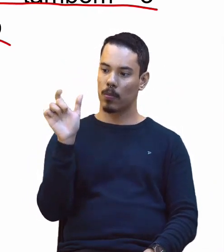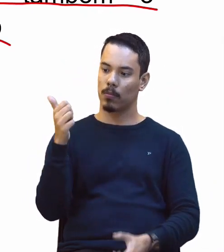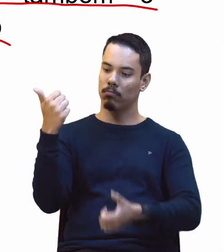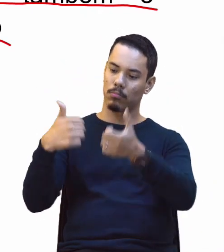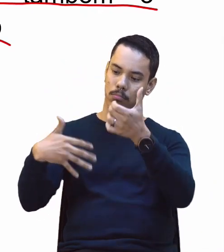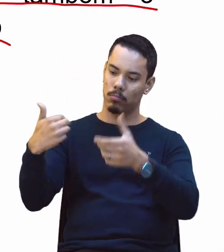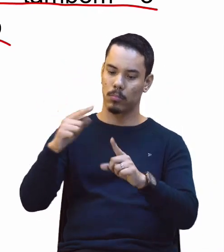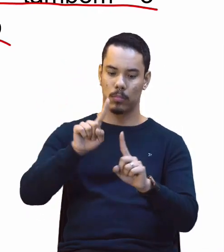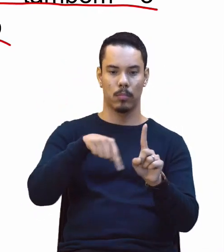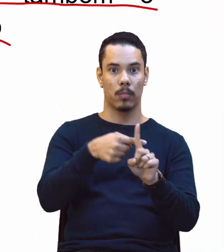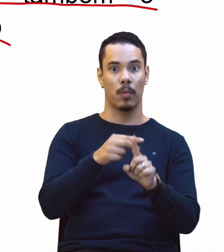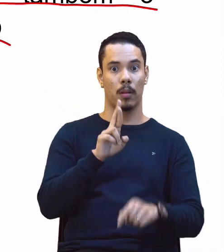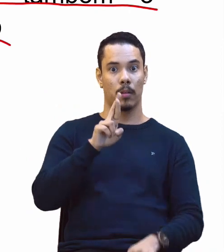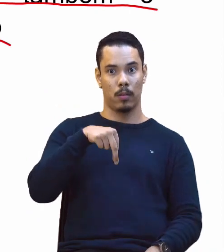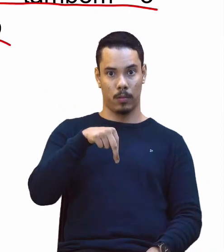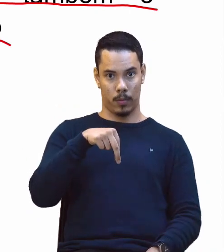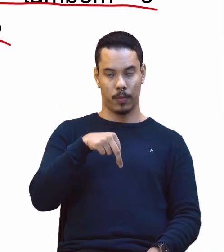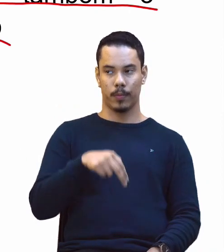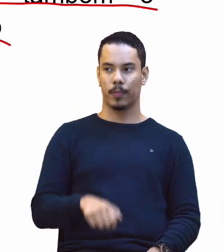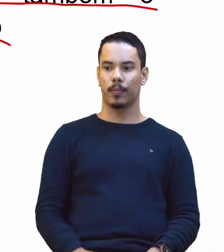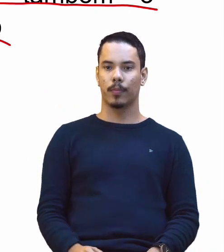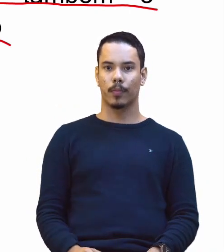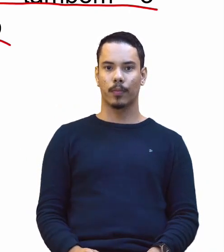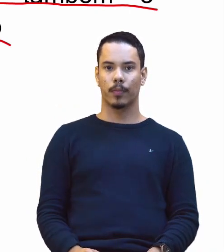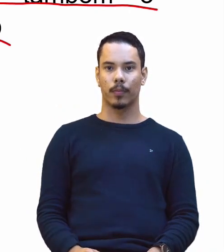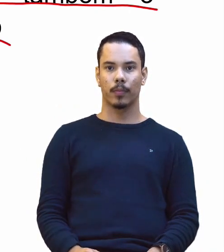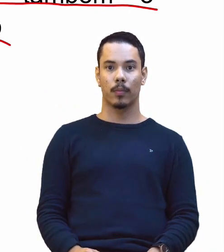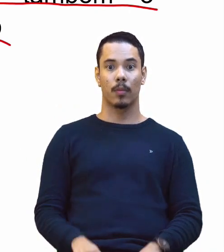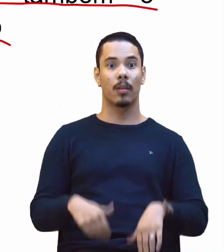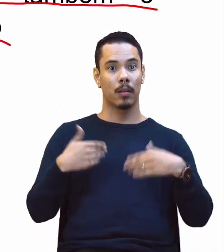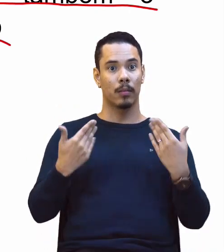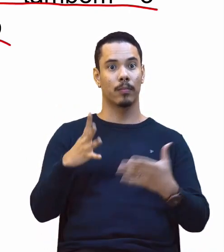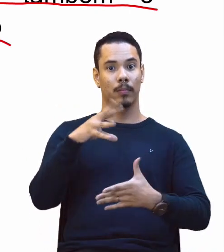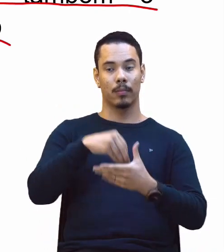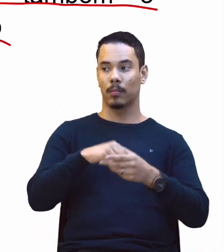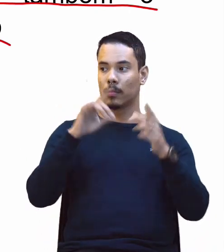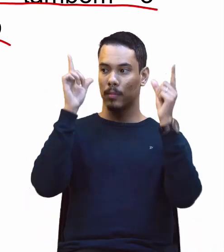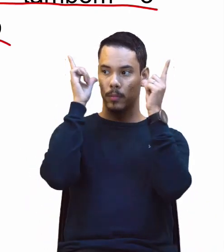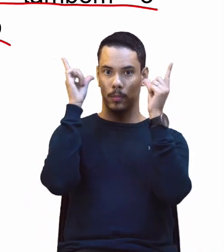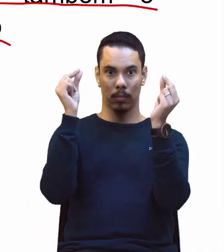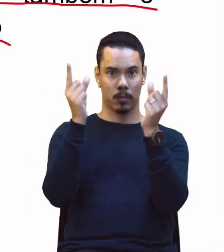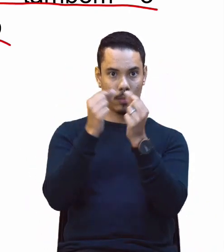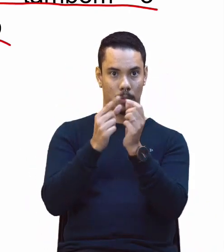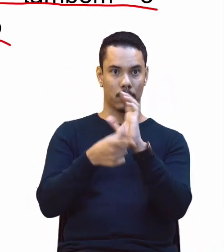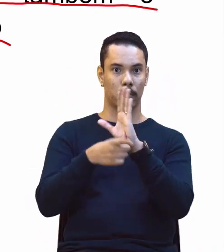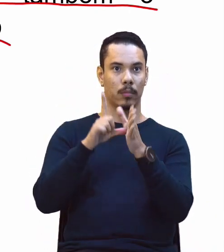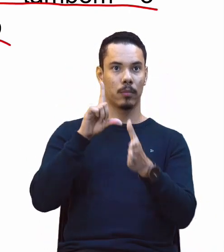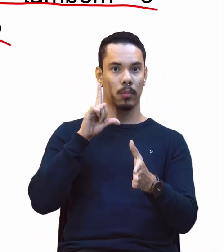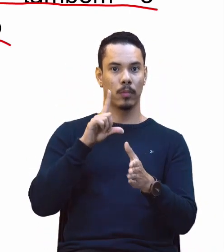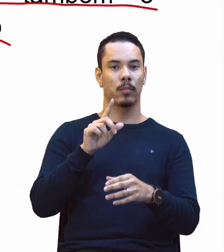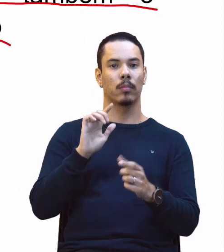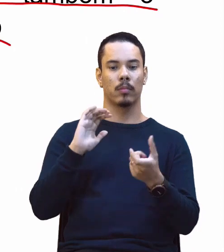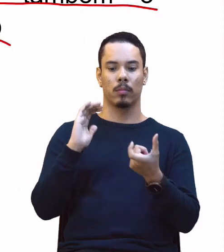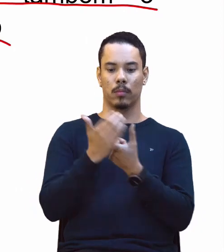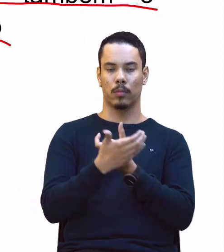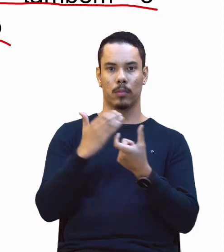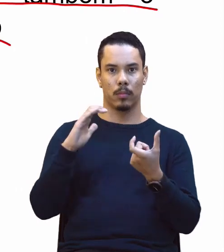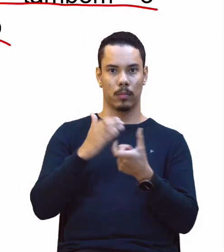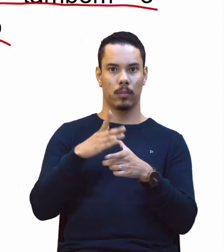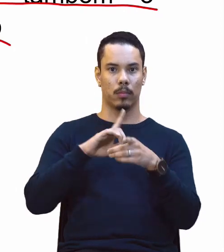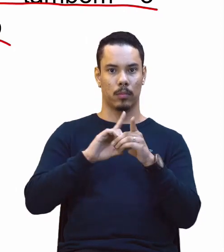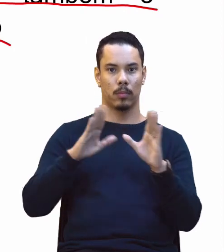razão. Então, olha só, na Grécia Antiga, o termo democracia